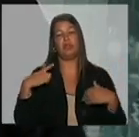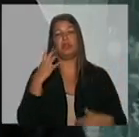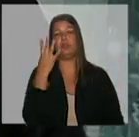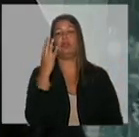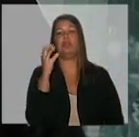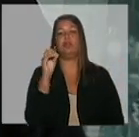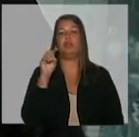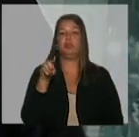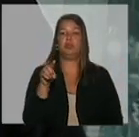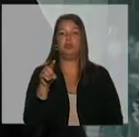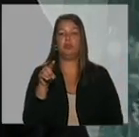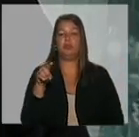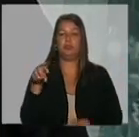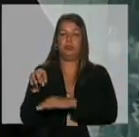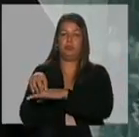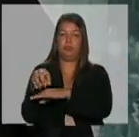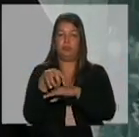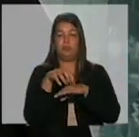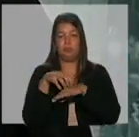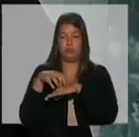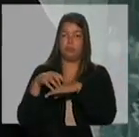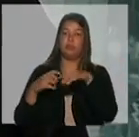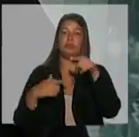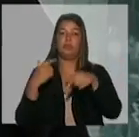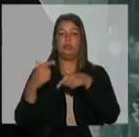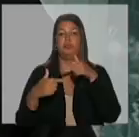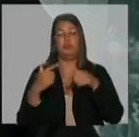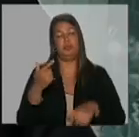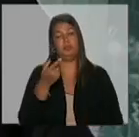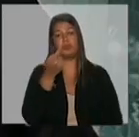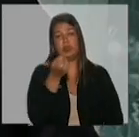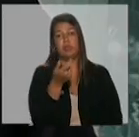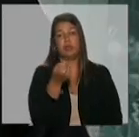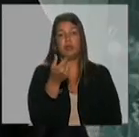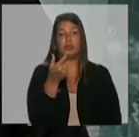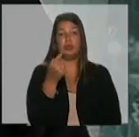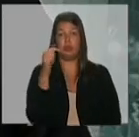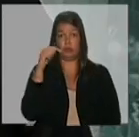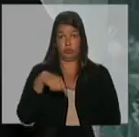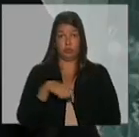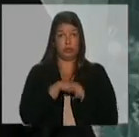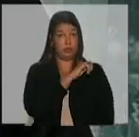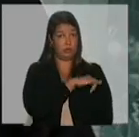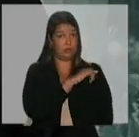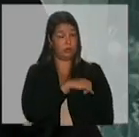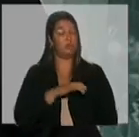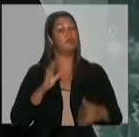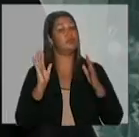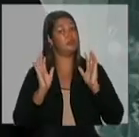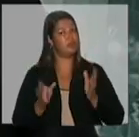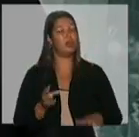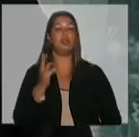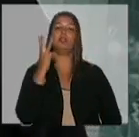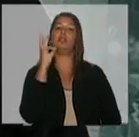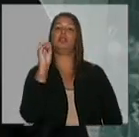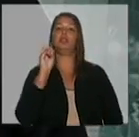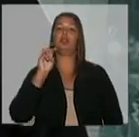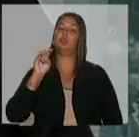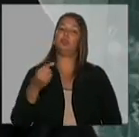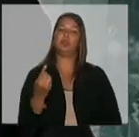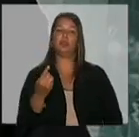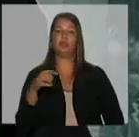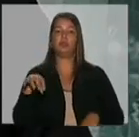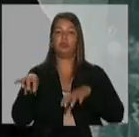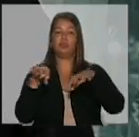40 mil postos de trabalho, né, o que é muito pouco. O Rio de Janeiro, né, que chegou a ter mais de 30 mil postos de